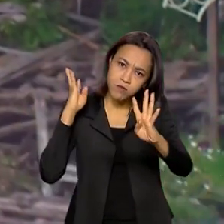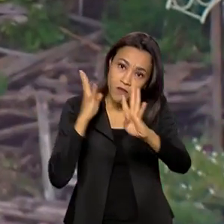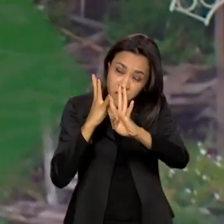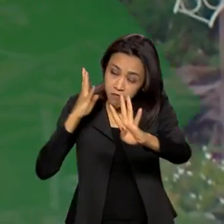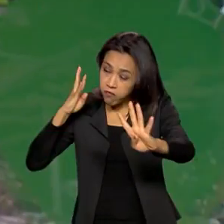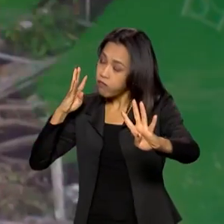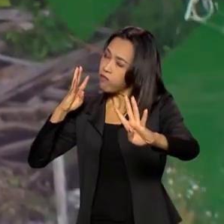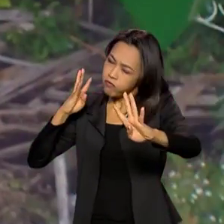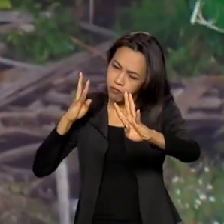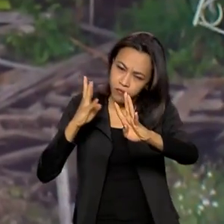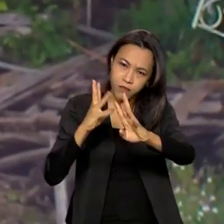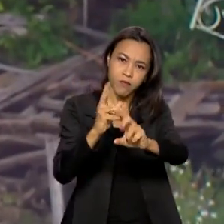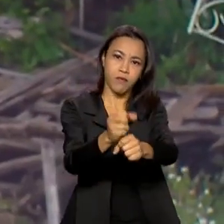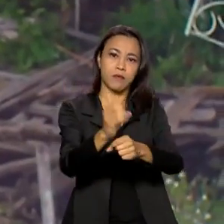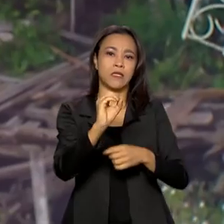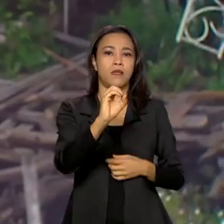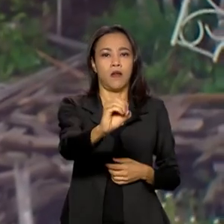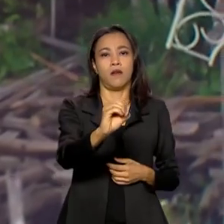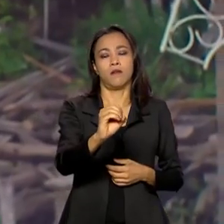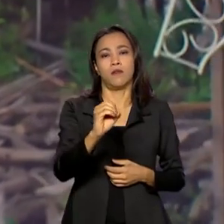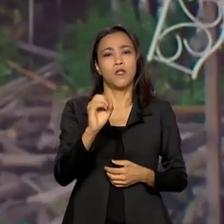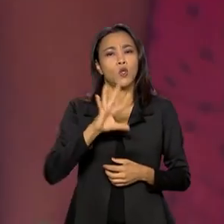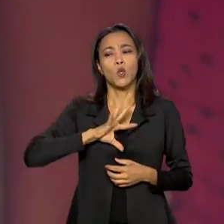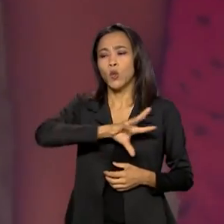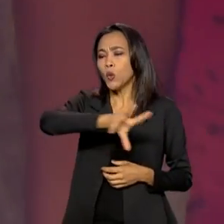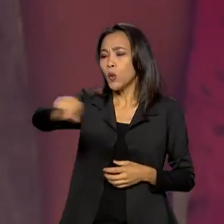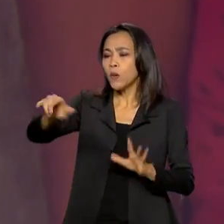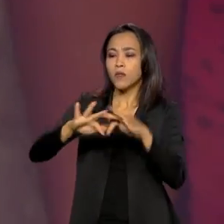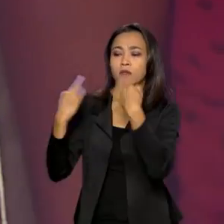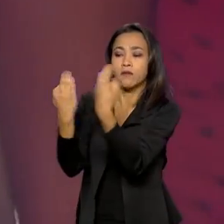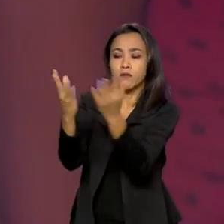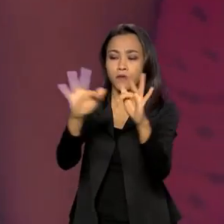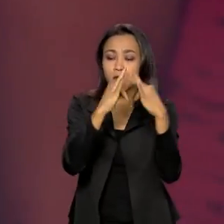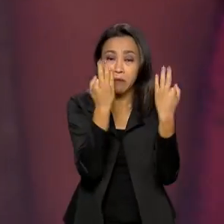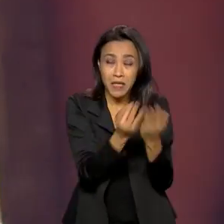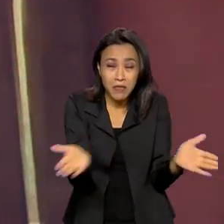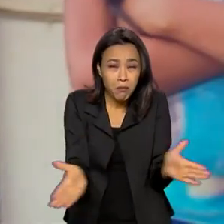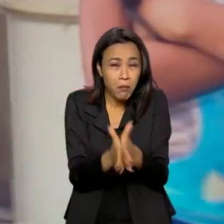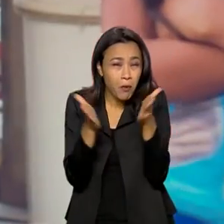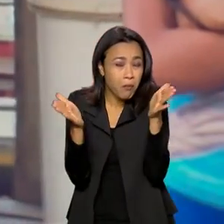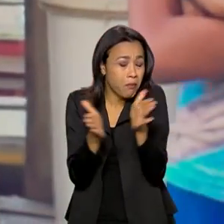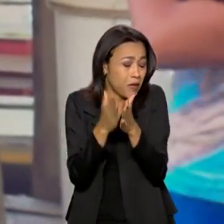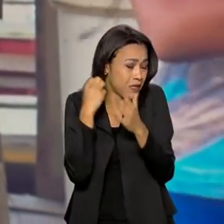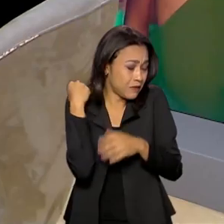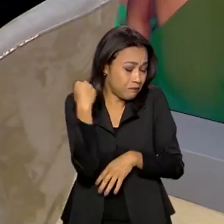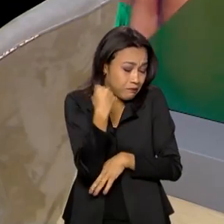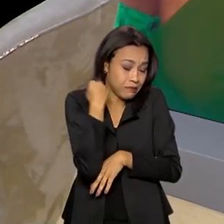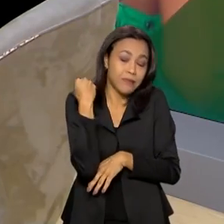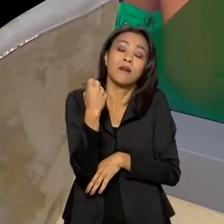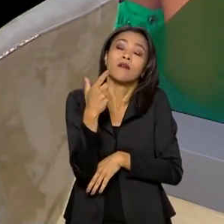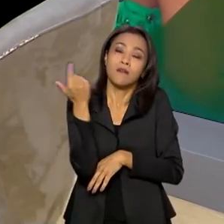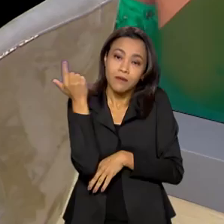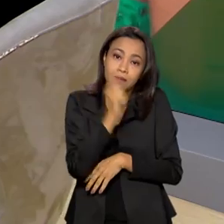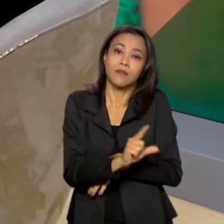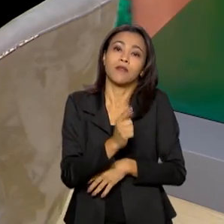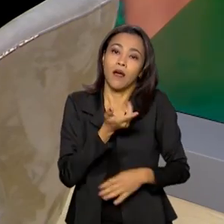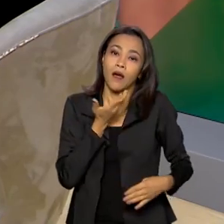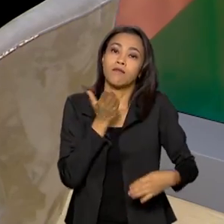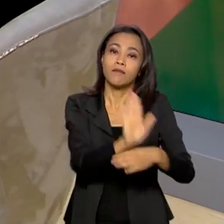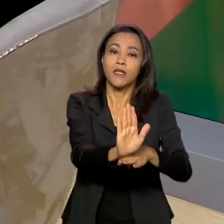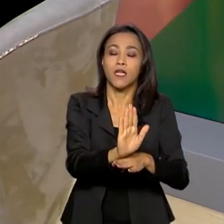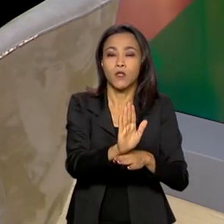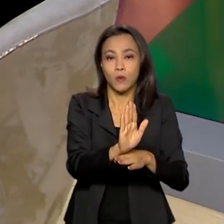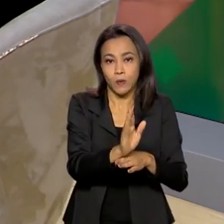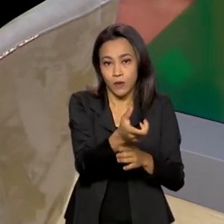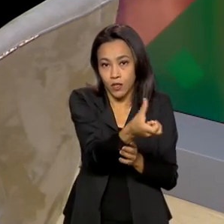seja todas as famílias em situação de pobreza extrema do nosso país estão sendo contempladas com auxílio Brasil de no mínimo